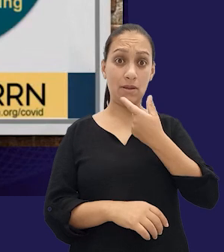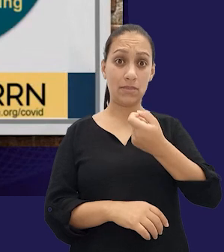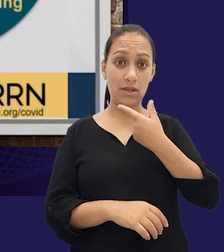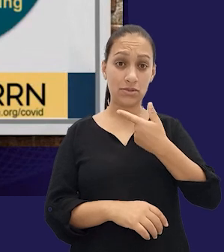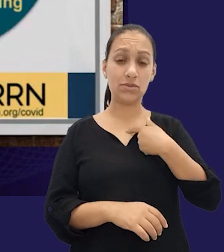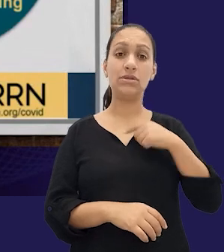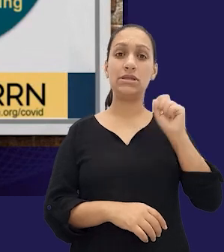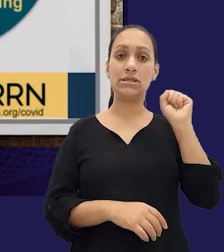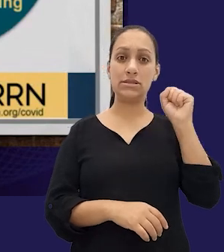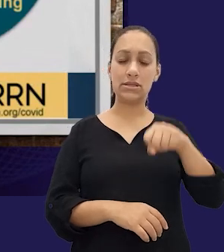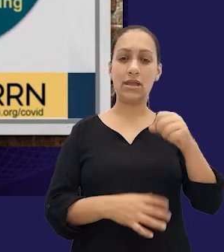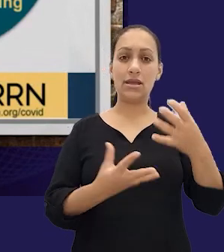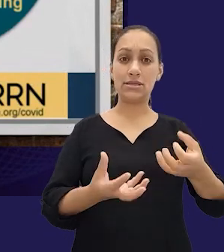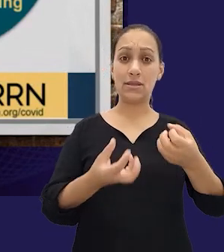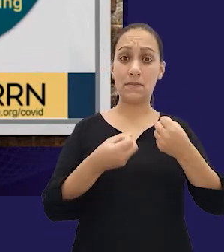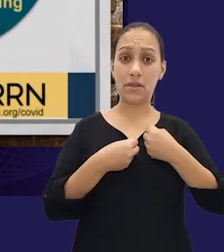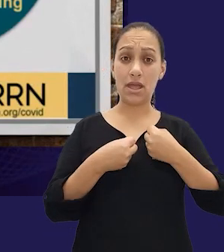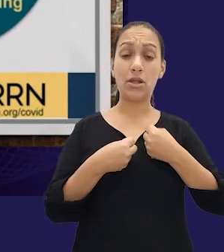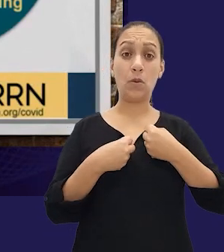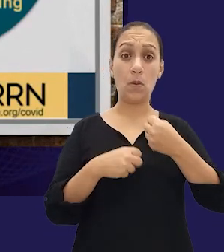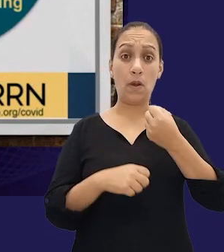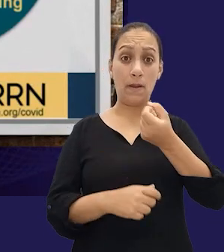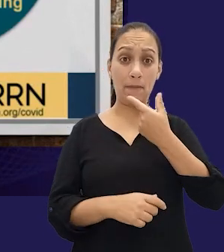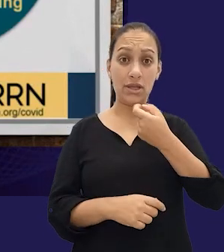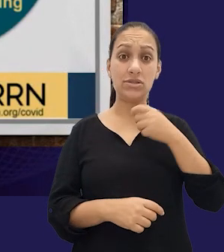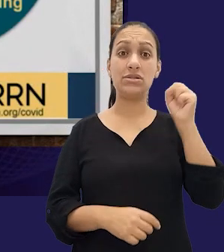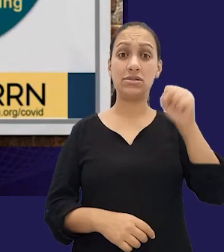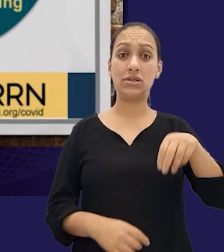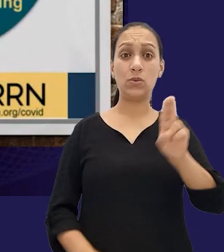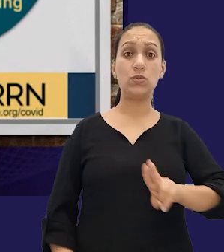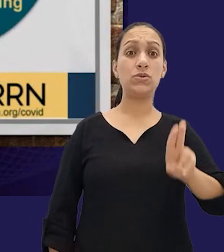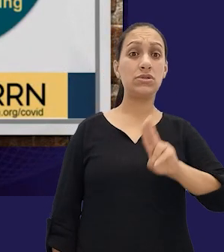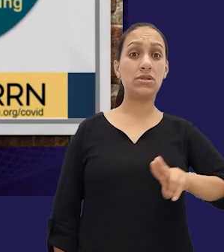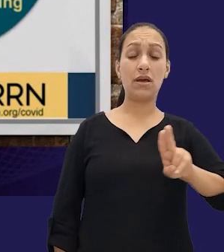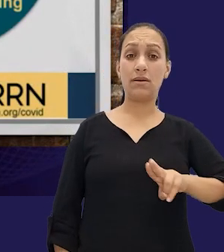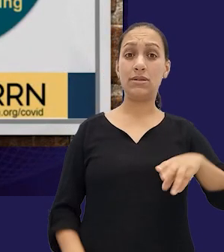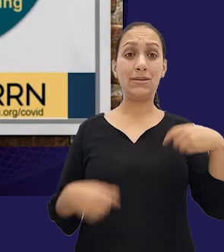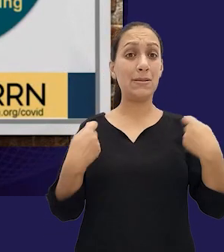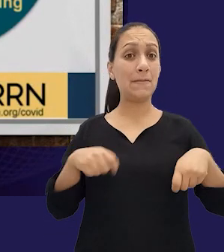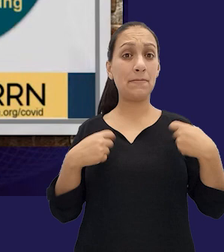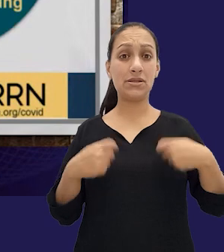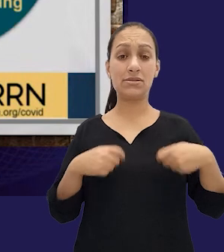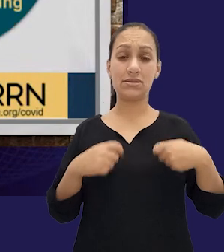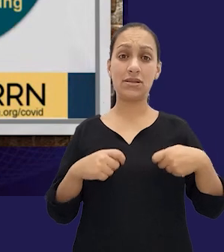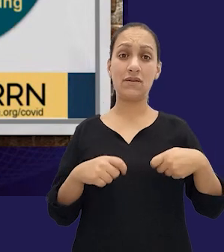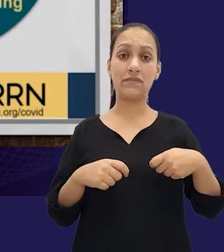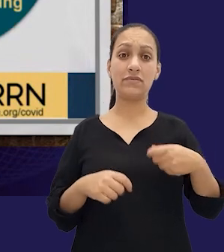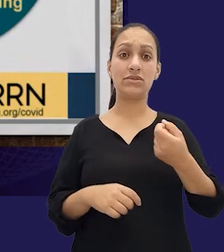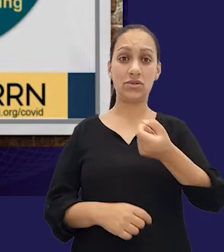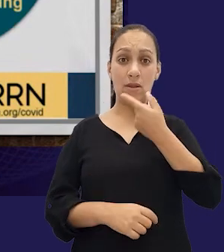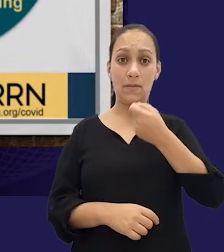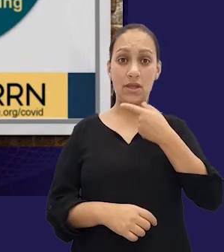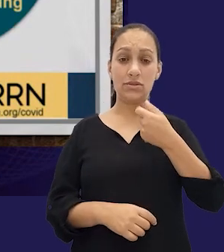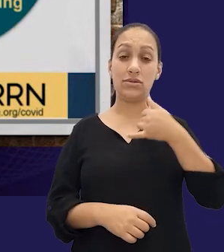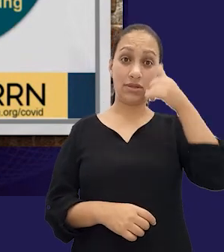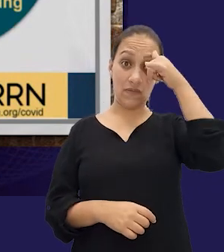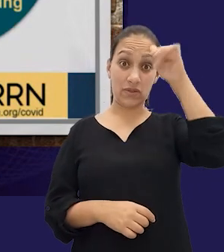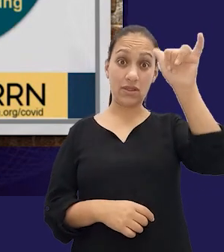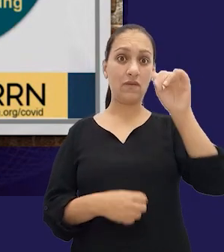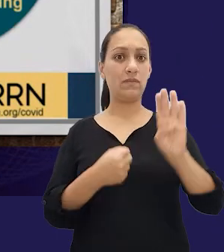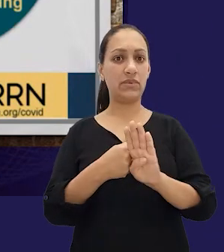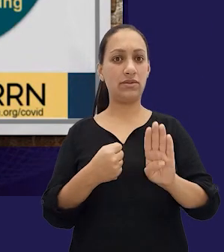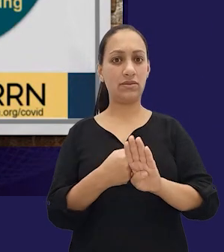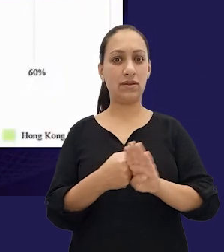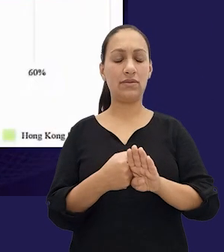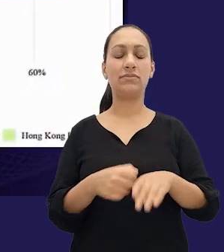sim, antimicrobianos e fizeram, sim, uso desnecessário de drogas